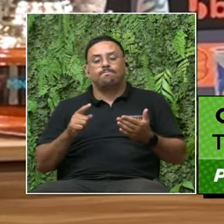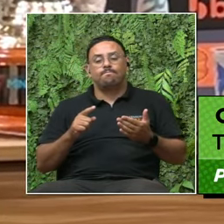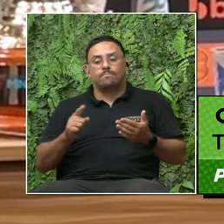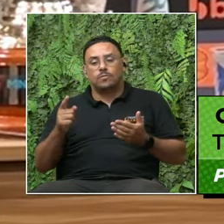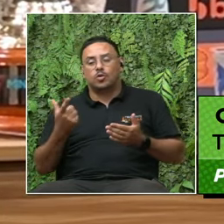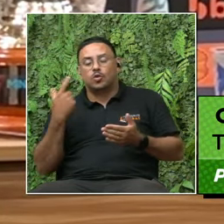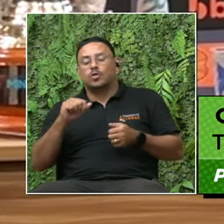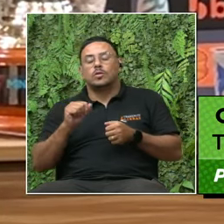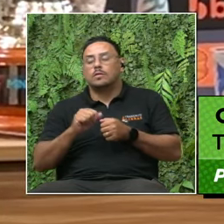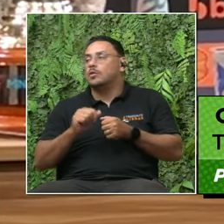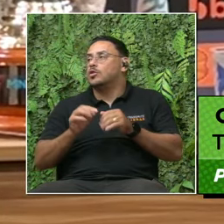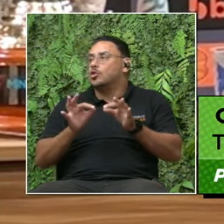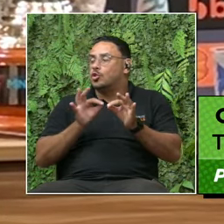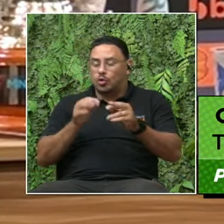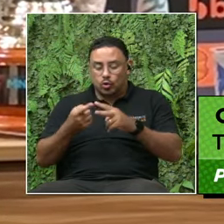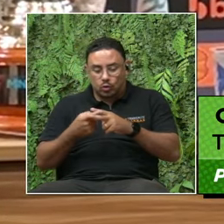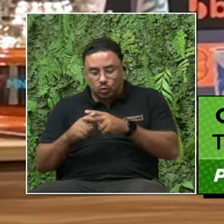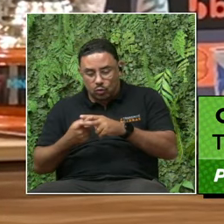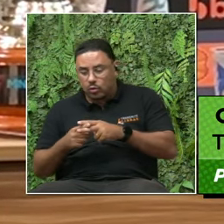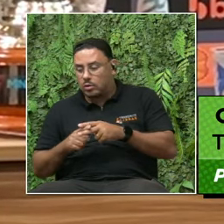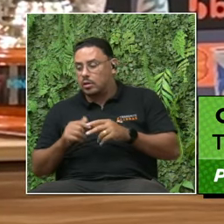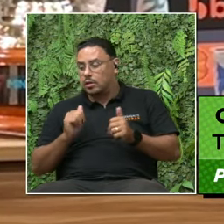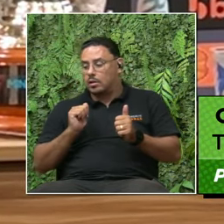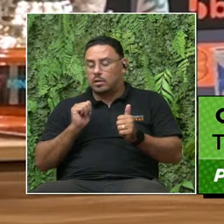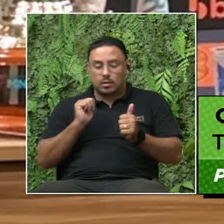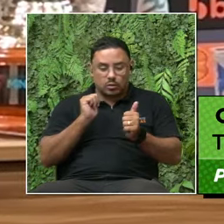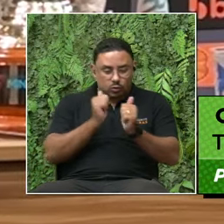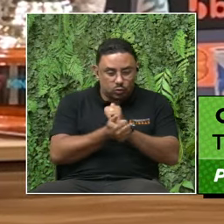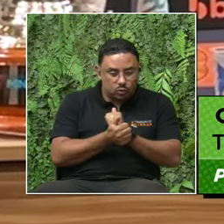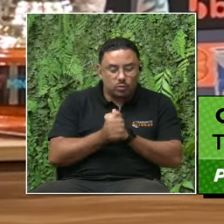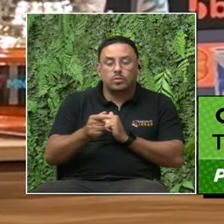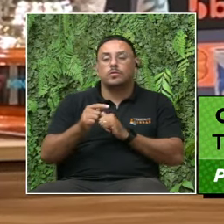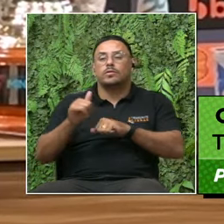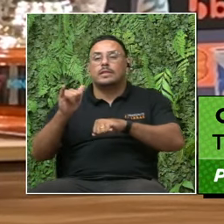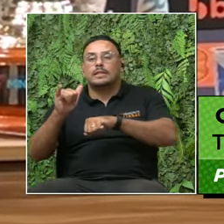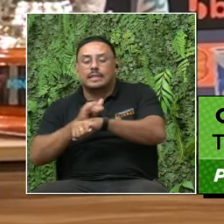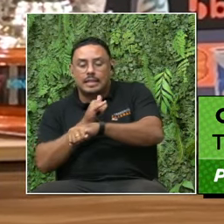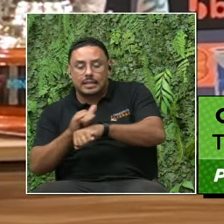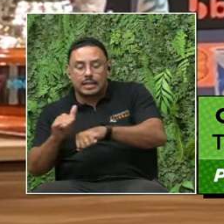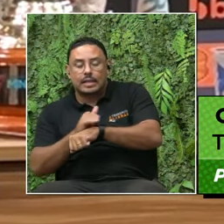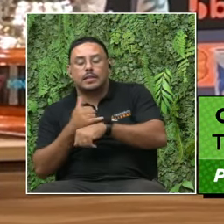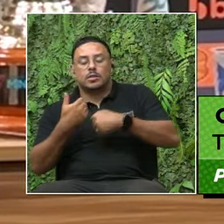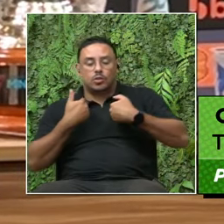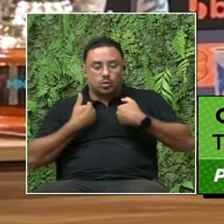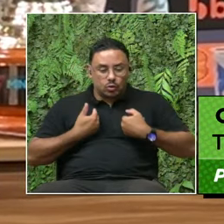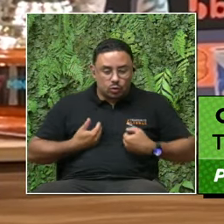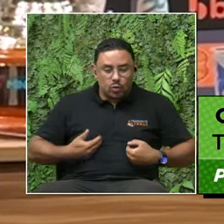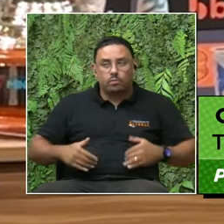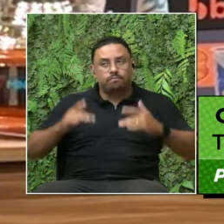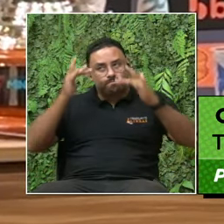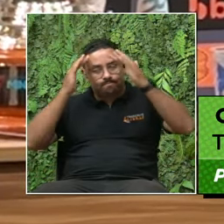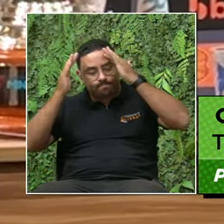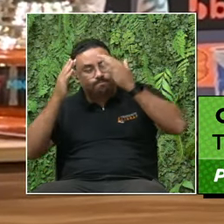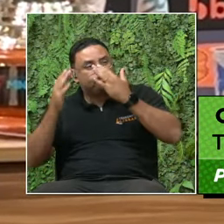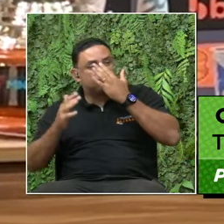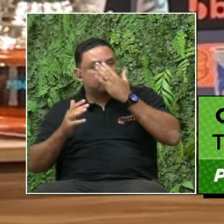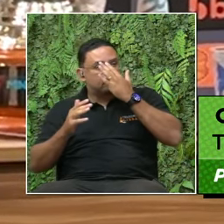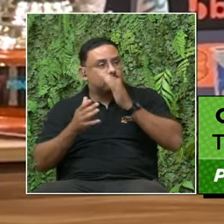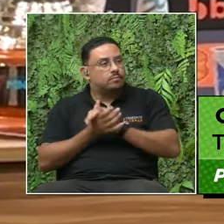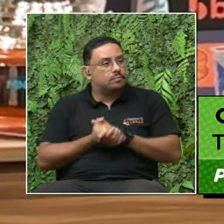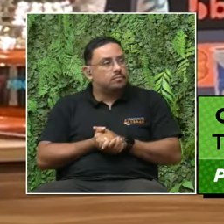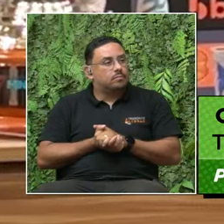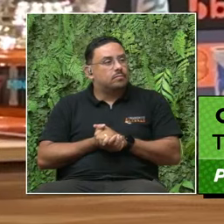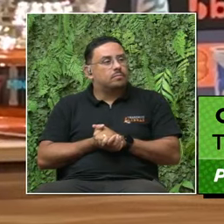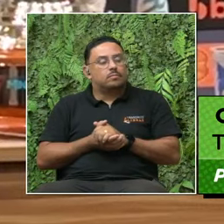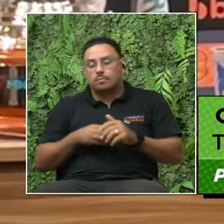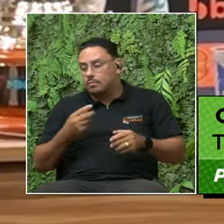totalmente o jogo foi tático foi psicolgico ou foi fico Qual foi demand hoje